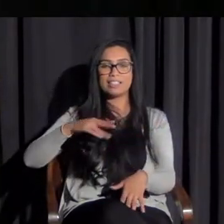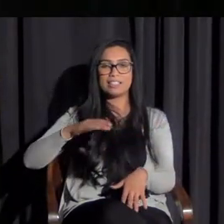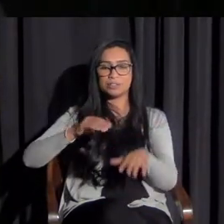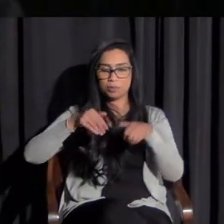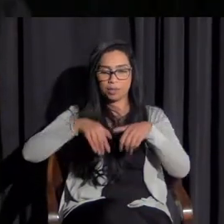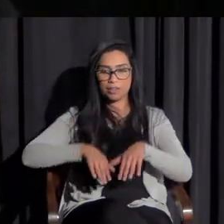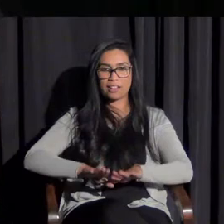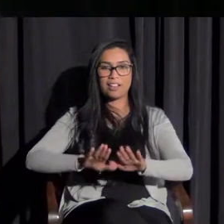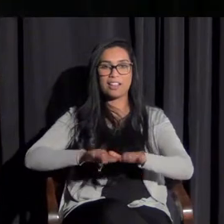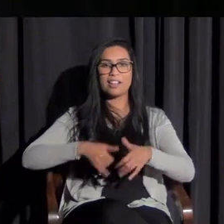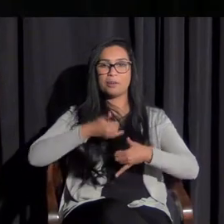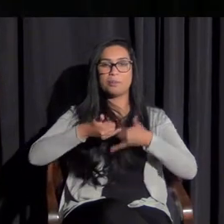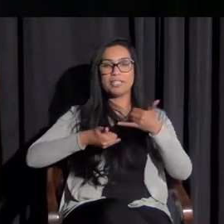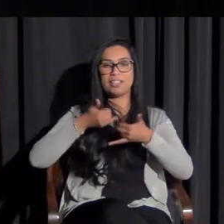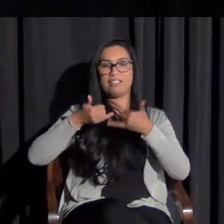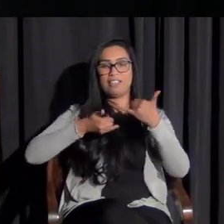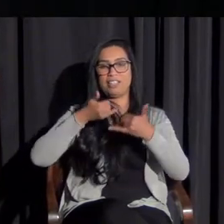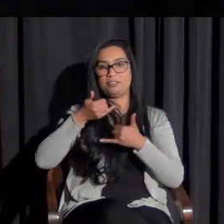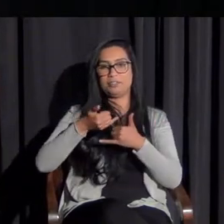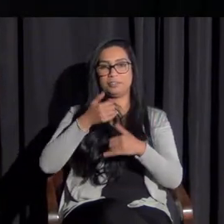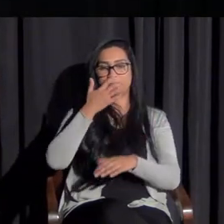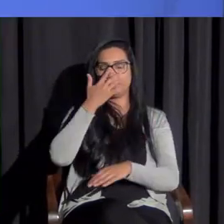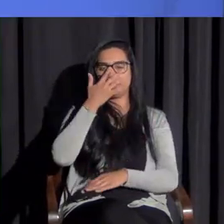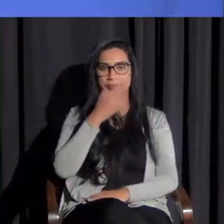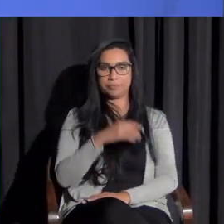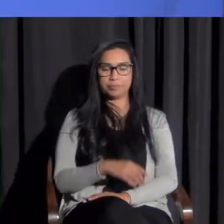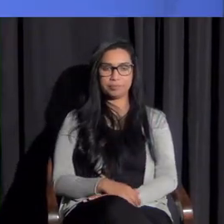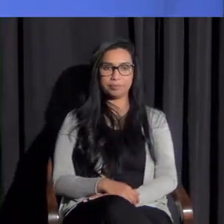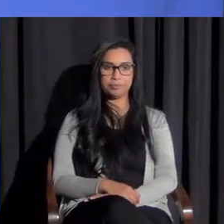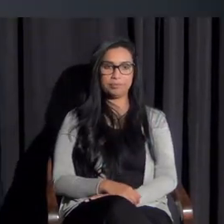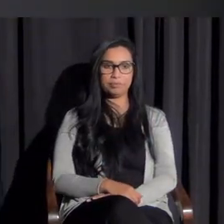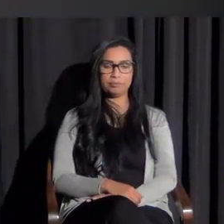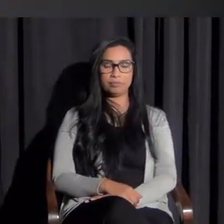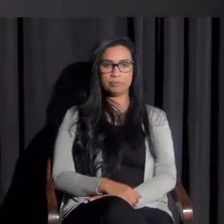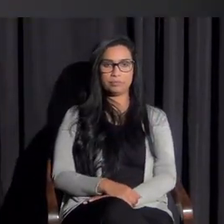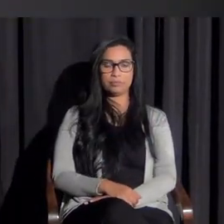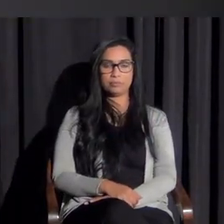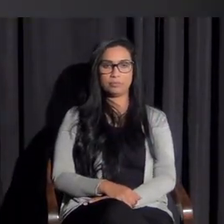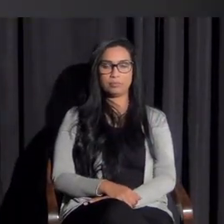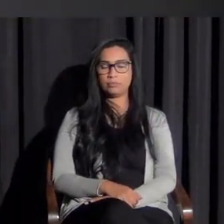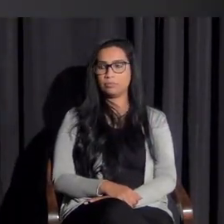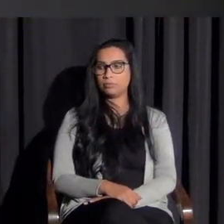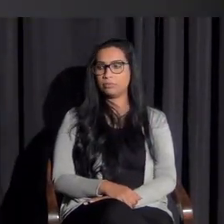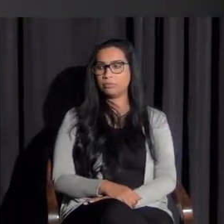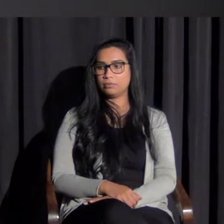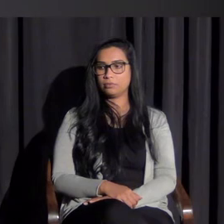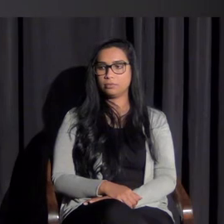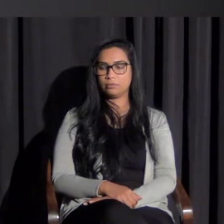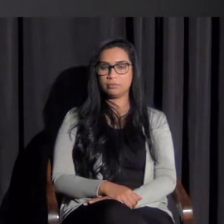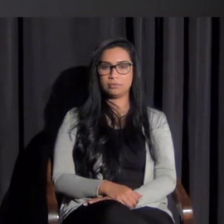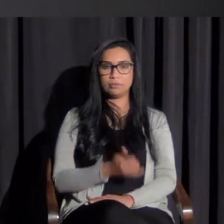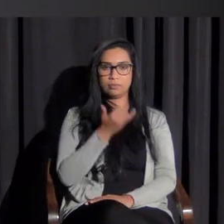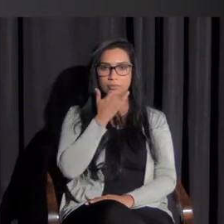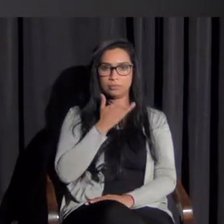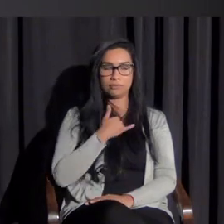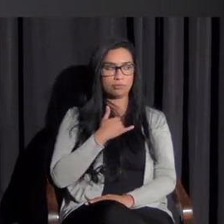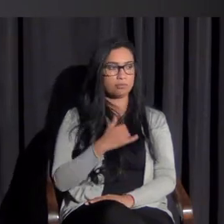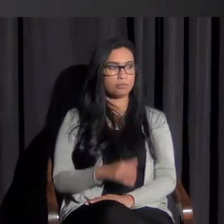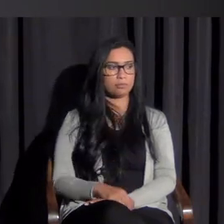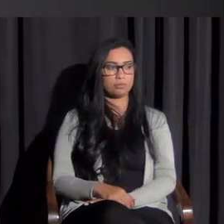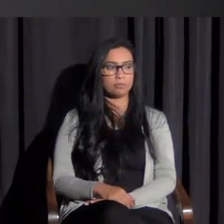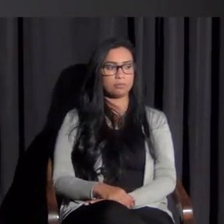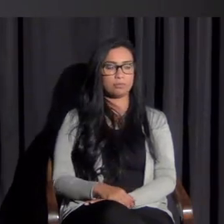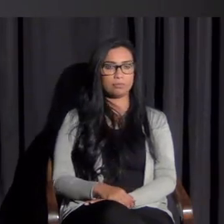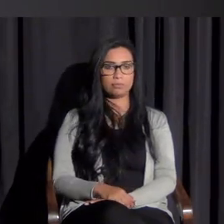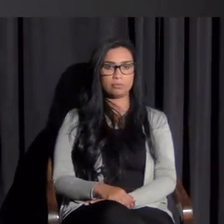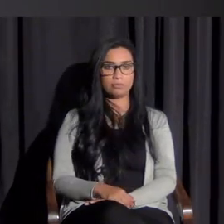pessoa que brincava. Bom, se puder ir mais um pouquinho. Uai. Tá? Então, espera lá. Então,